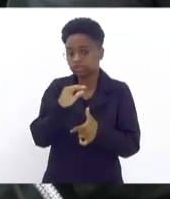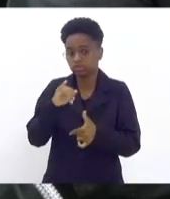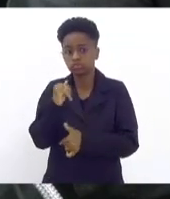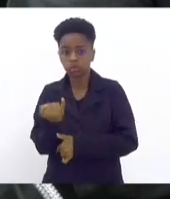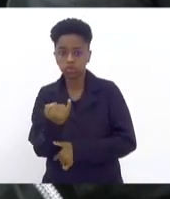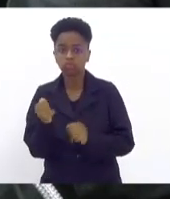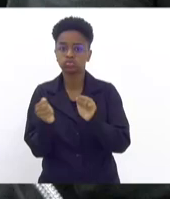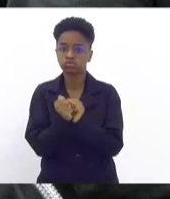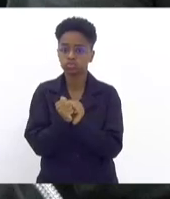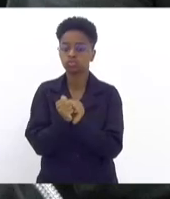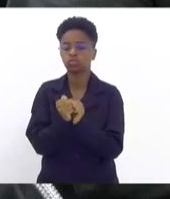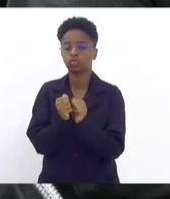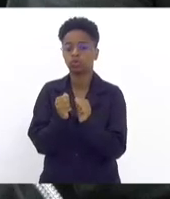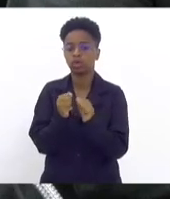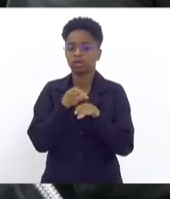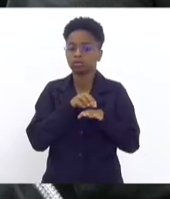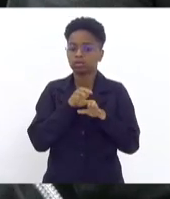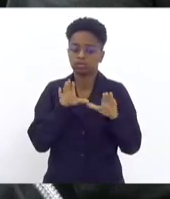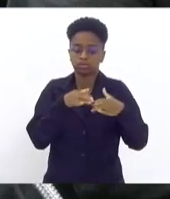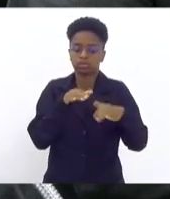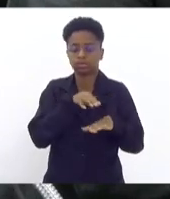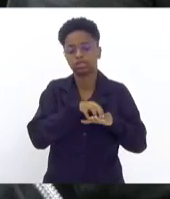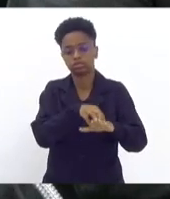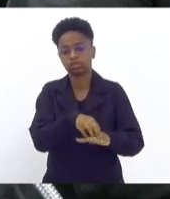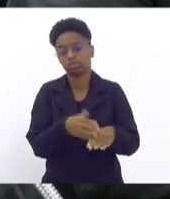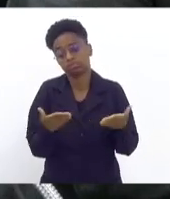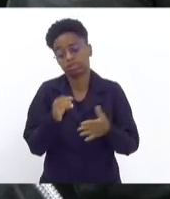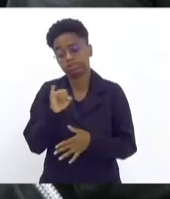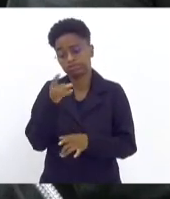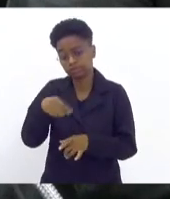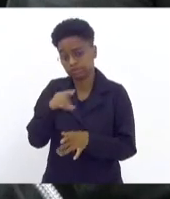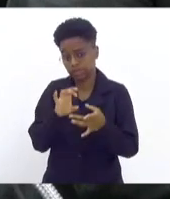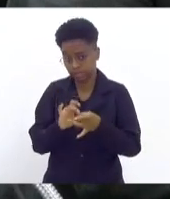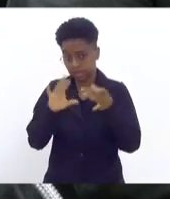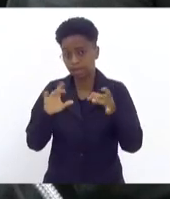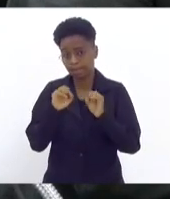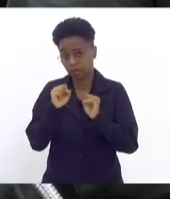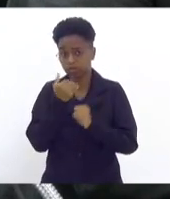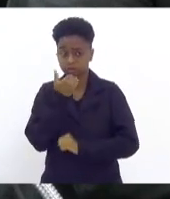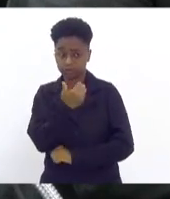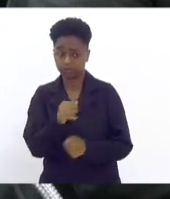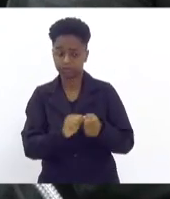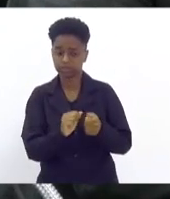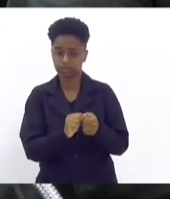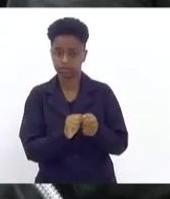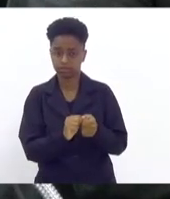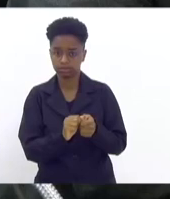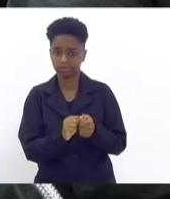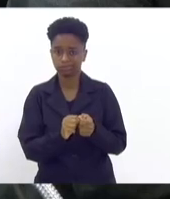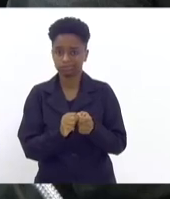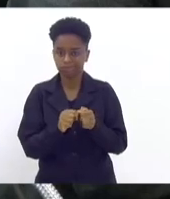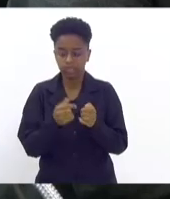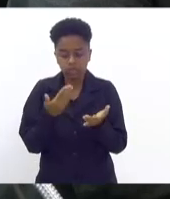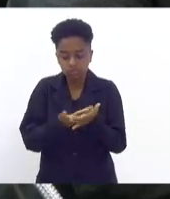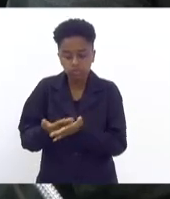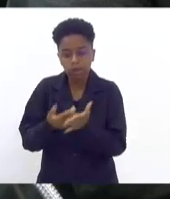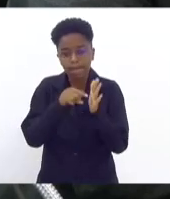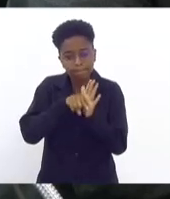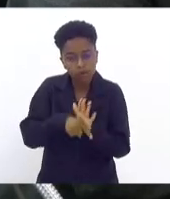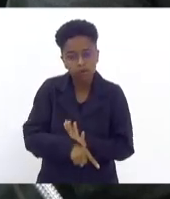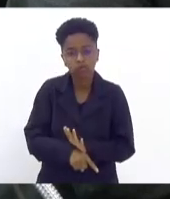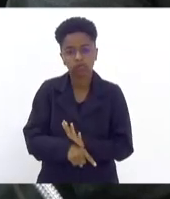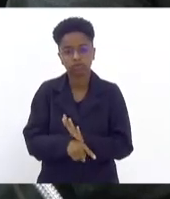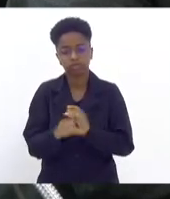provocando a Comissão de Transporte, e aí, se Vossas Excelências permitirem, a gente pode até deliberar para fazer isso. Aprofundar um estudo da CCJ com a